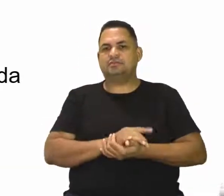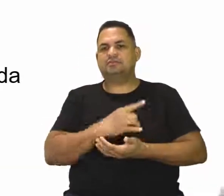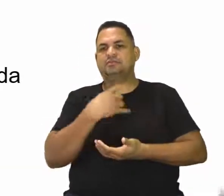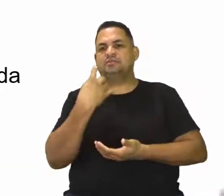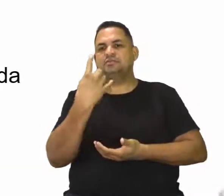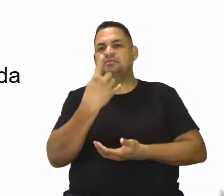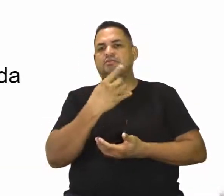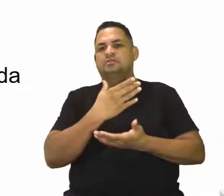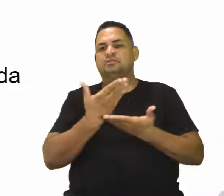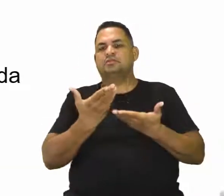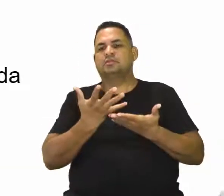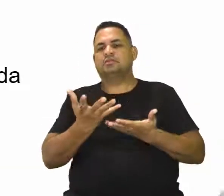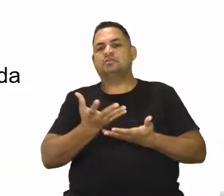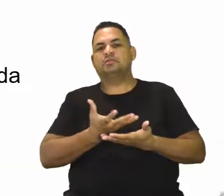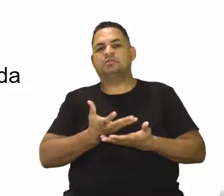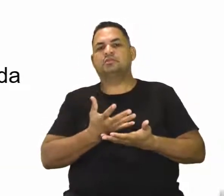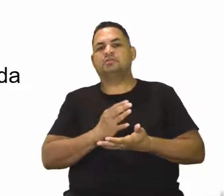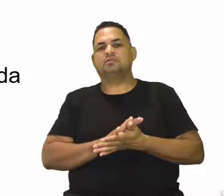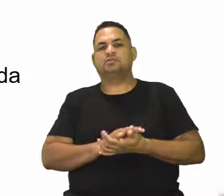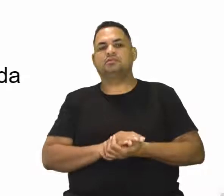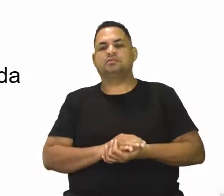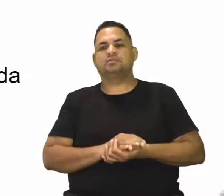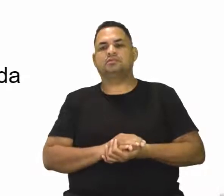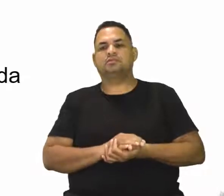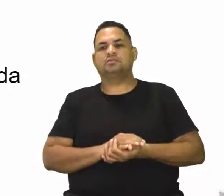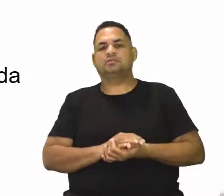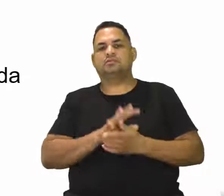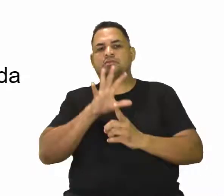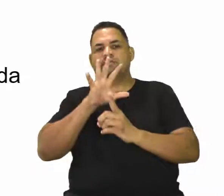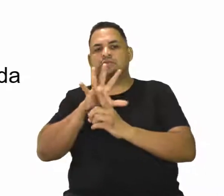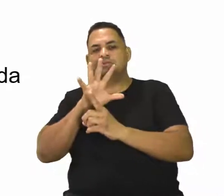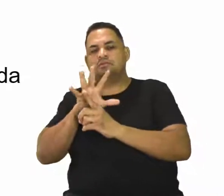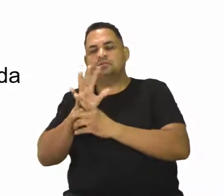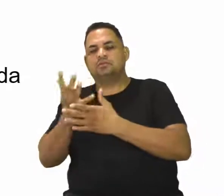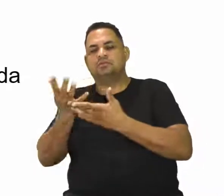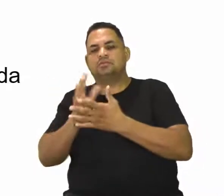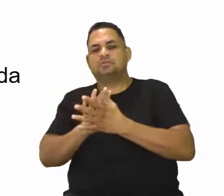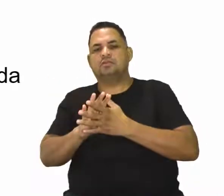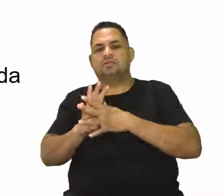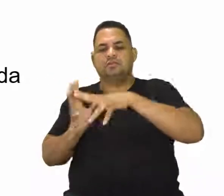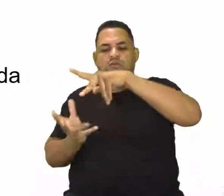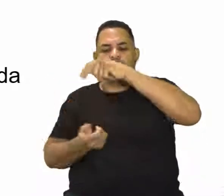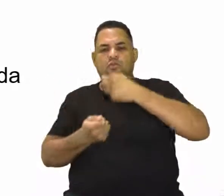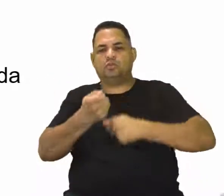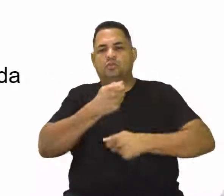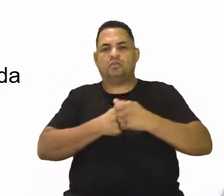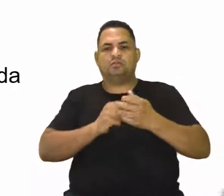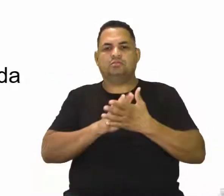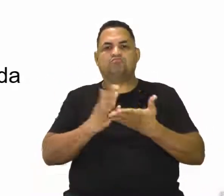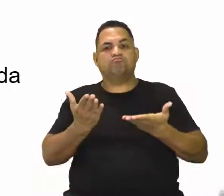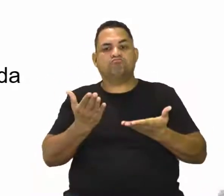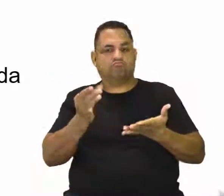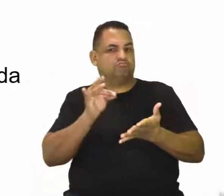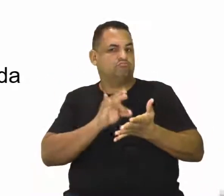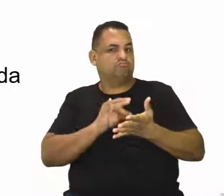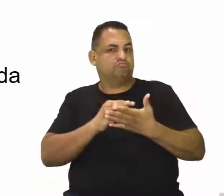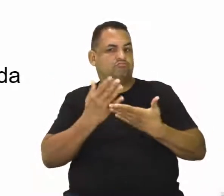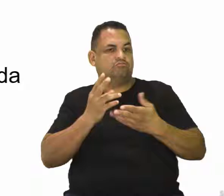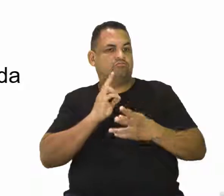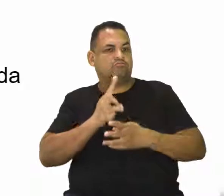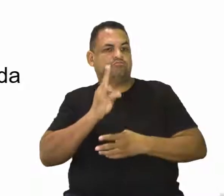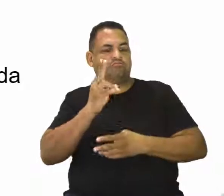nós desfrutamos, que são provocados pela globalização, fica claro que